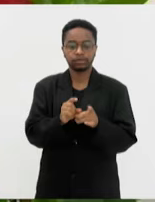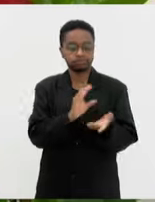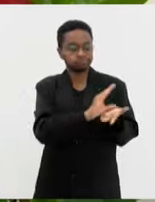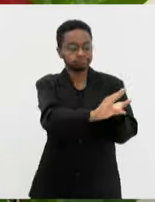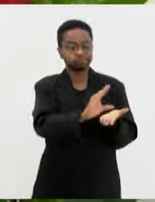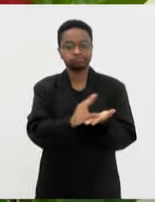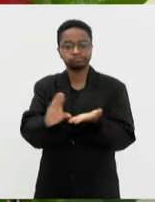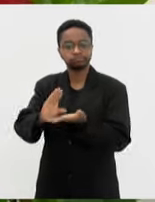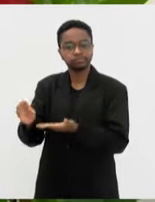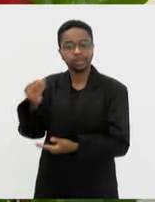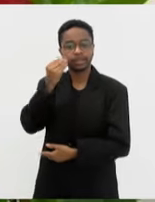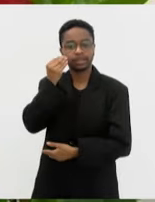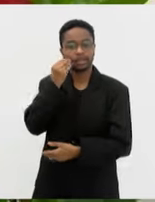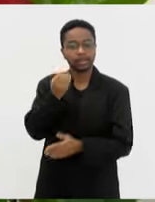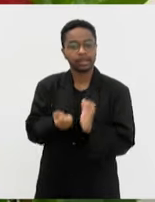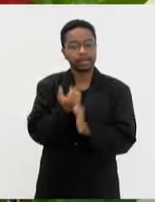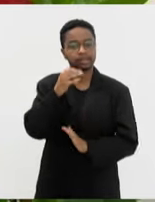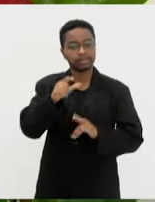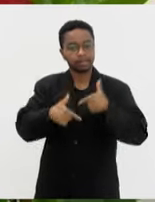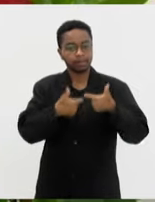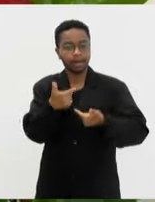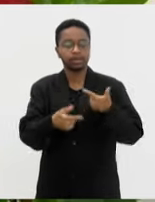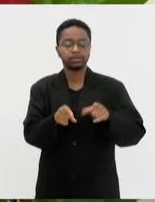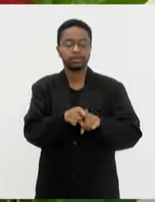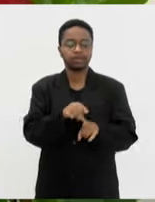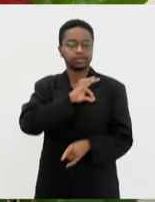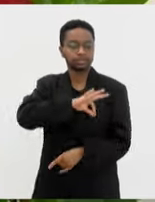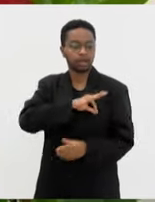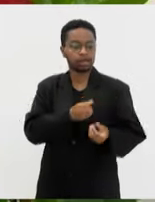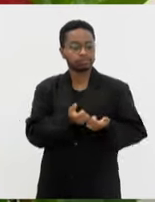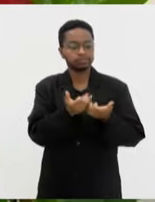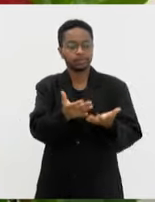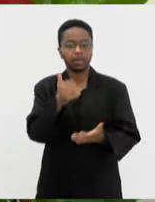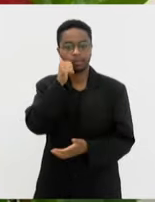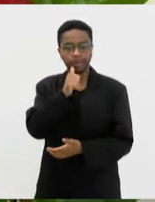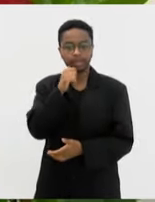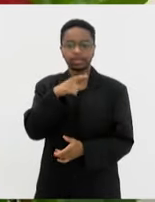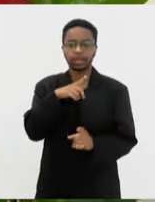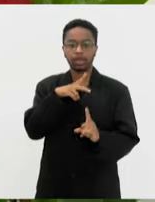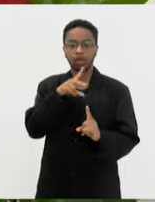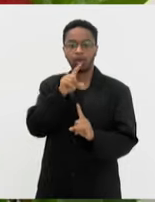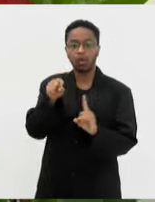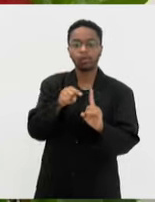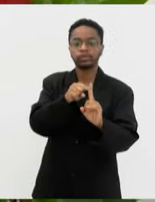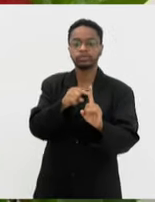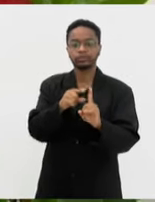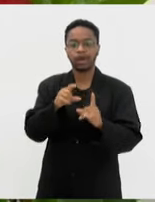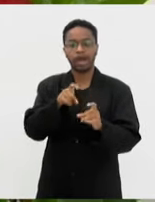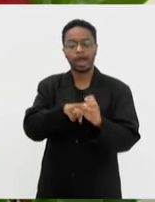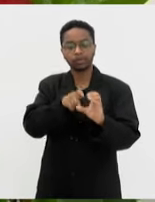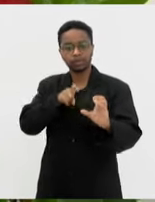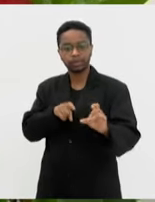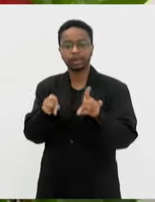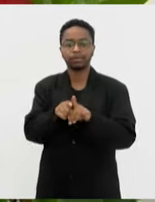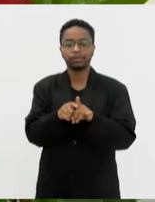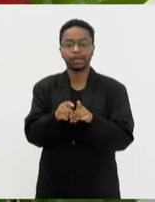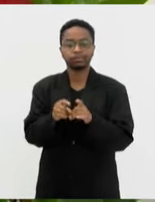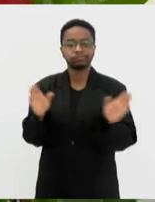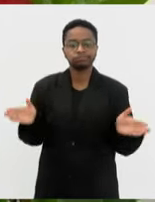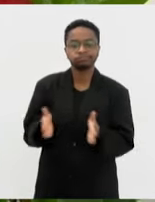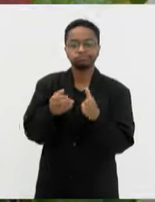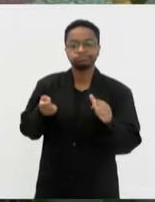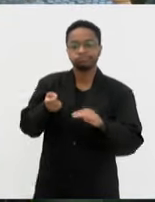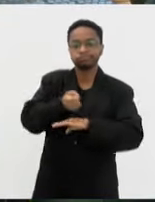para a geração de emprego e renda para as mulheres, visando maior autonomia e inserção no mercado de trabalho.